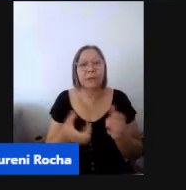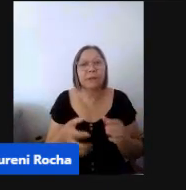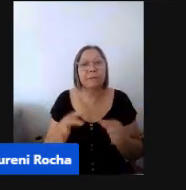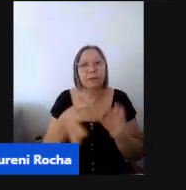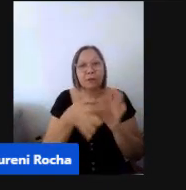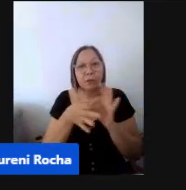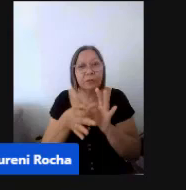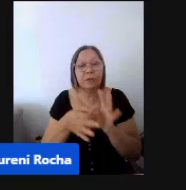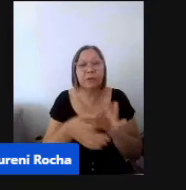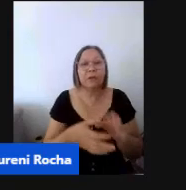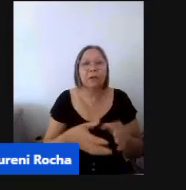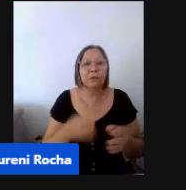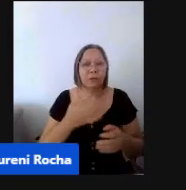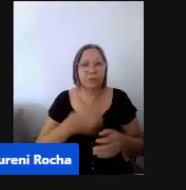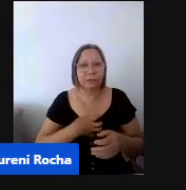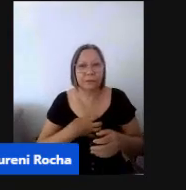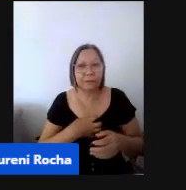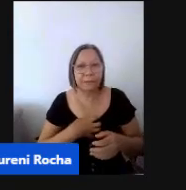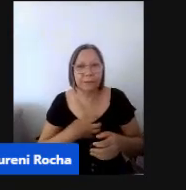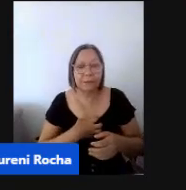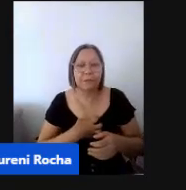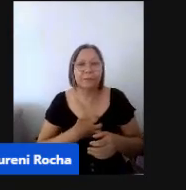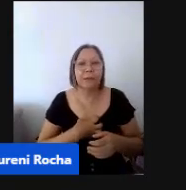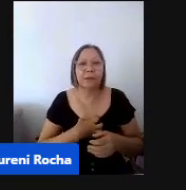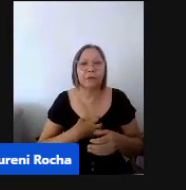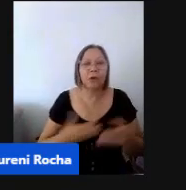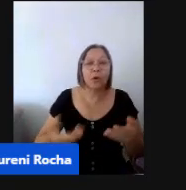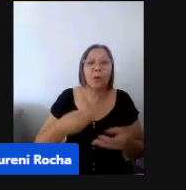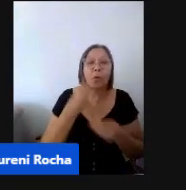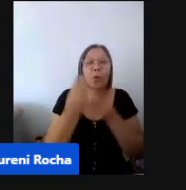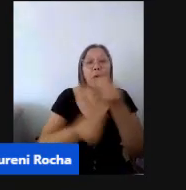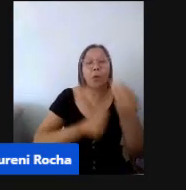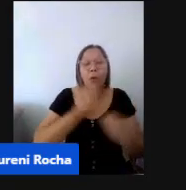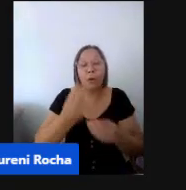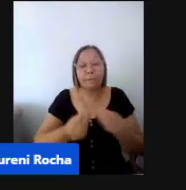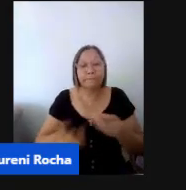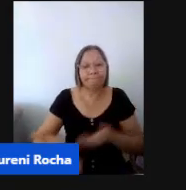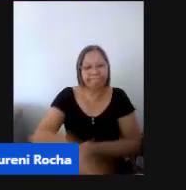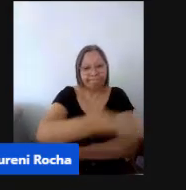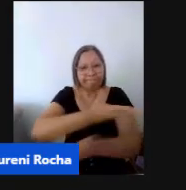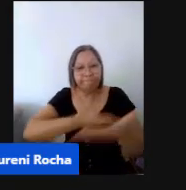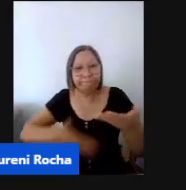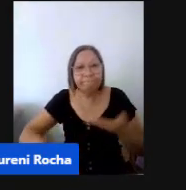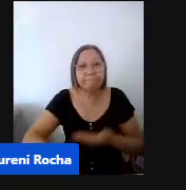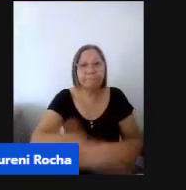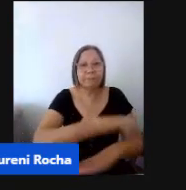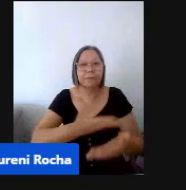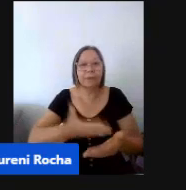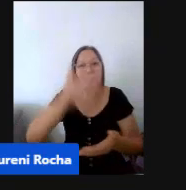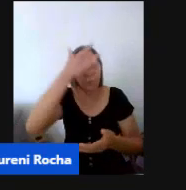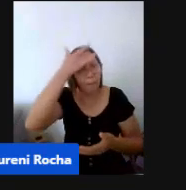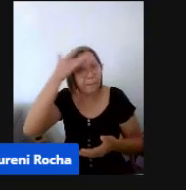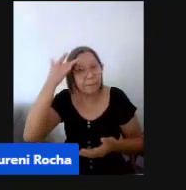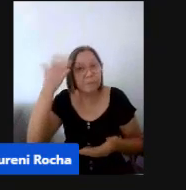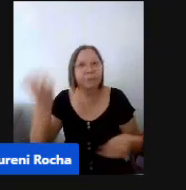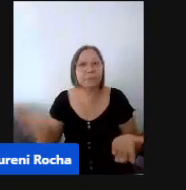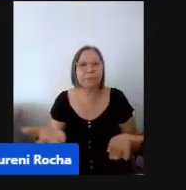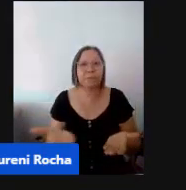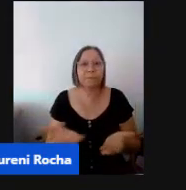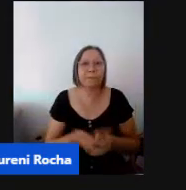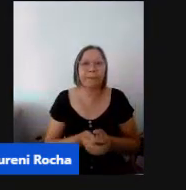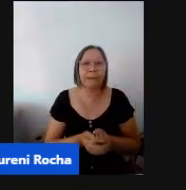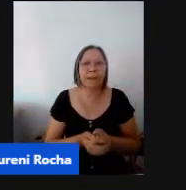nossos afetos, com a forma que nós nos relacionamos com as pessoas. Não falar sobre sexualidade é o que